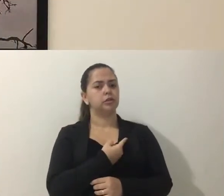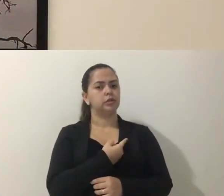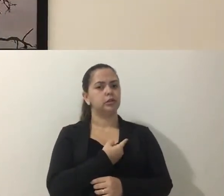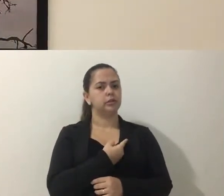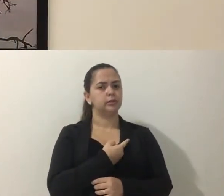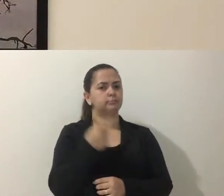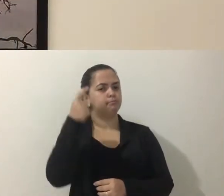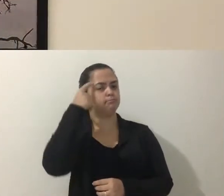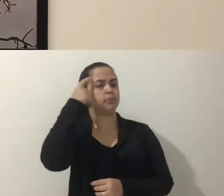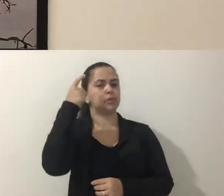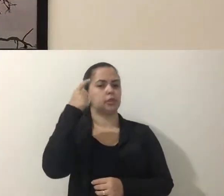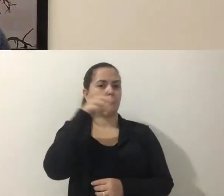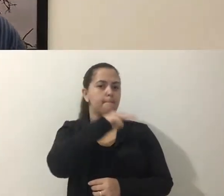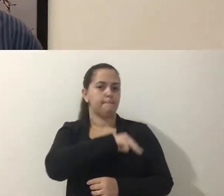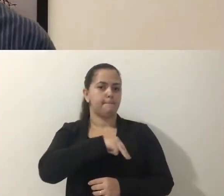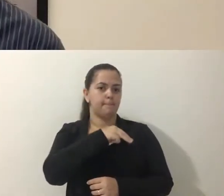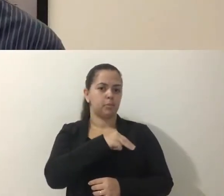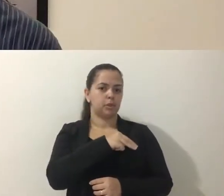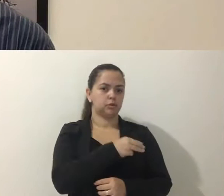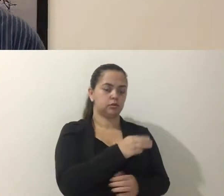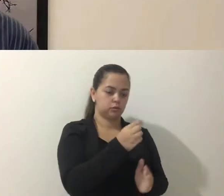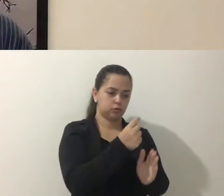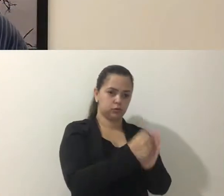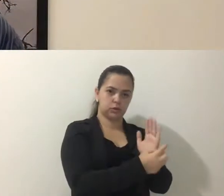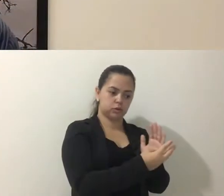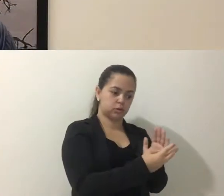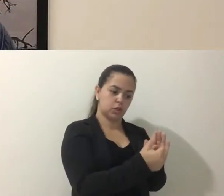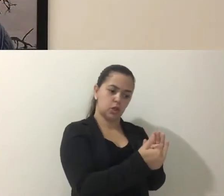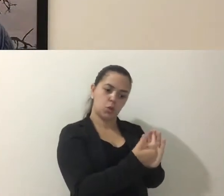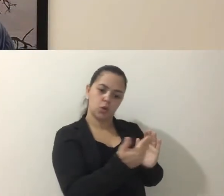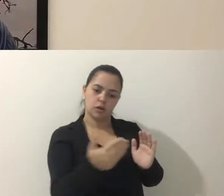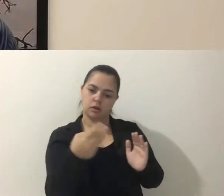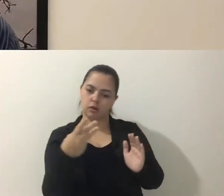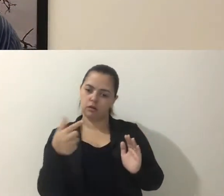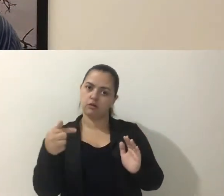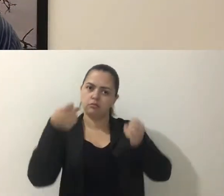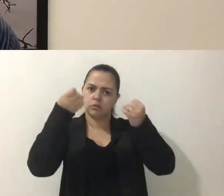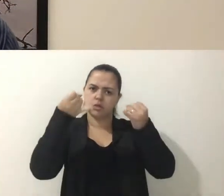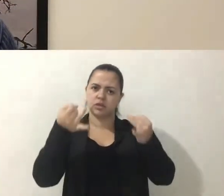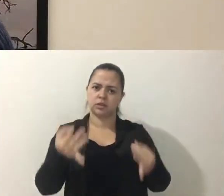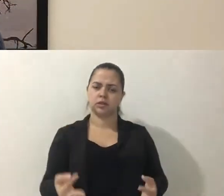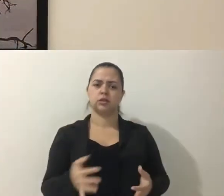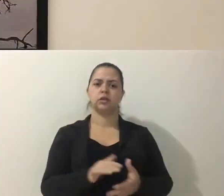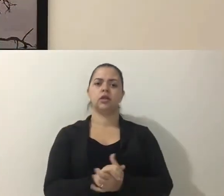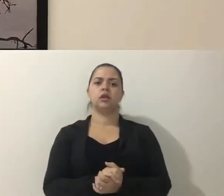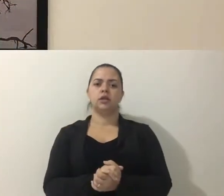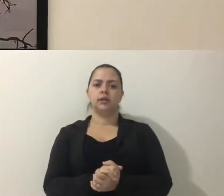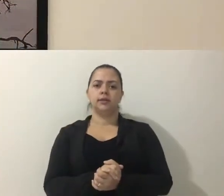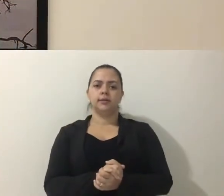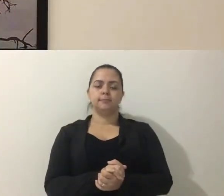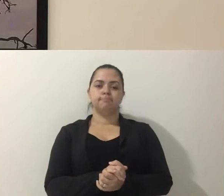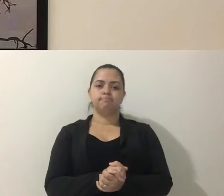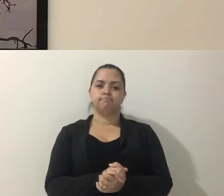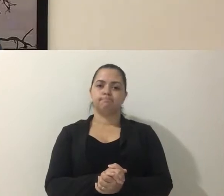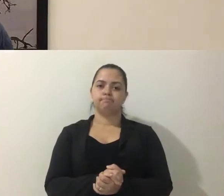sobre isso. Mateus 5, de 38 a 37, fala desses dois aí. Nós vamos tratar